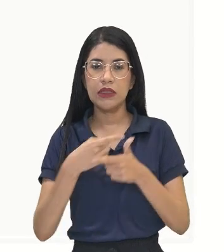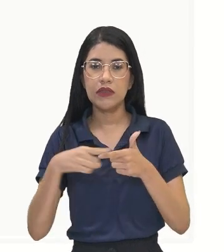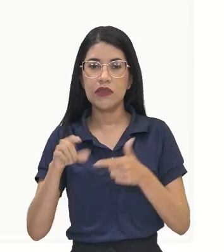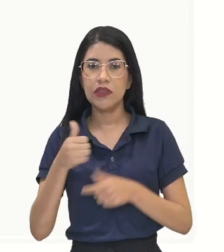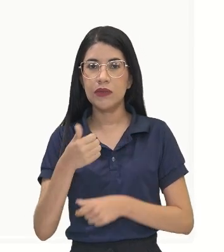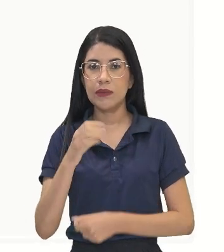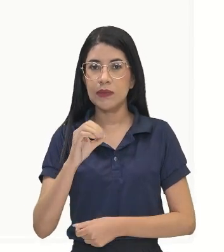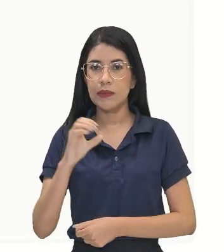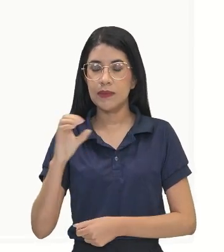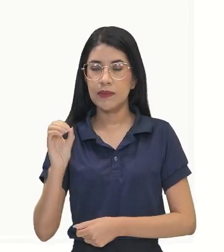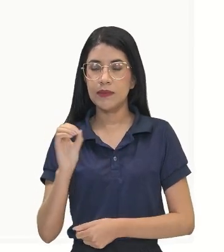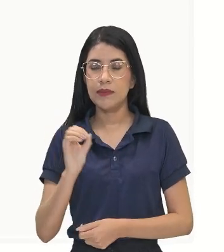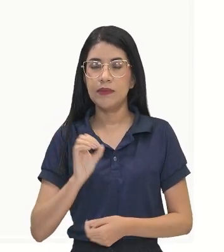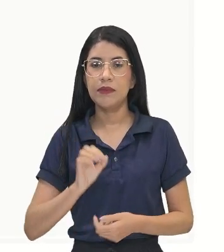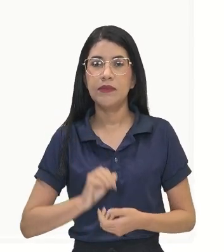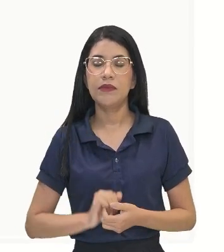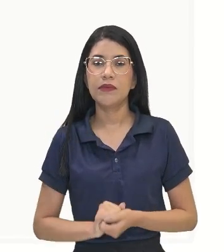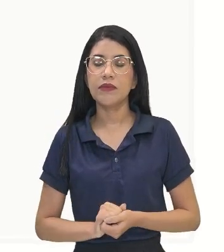100,